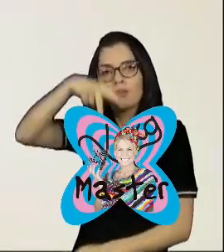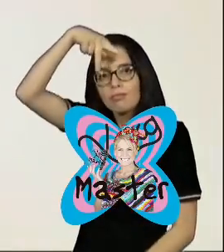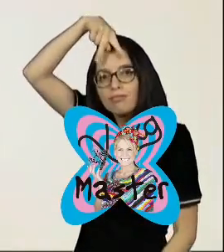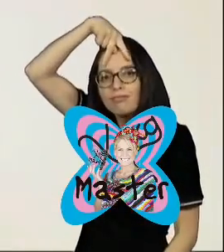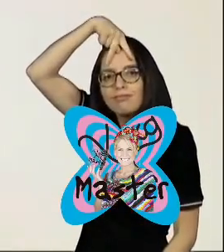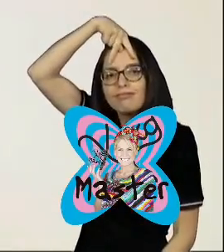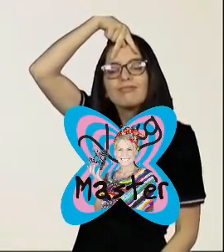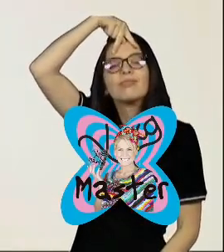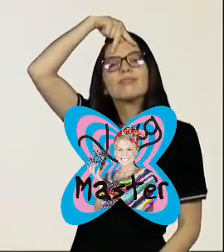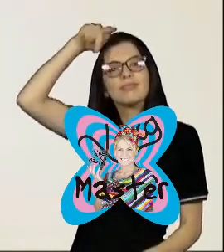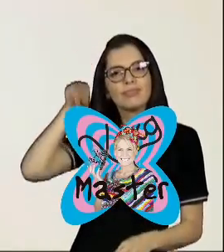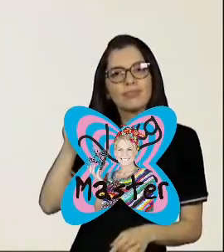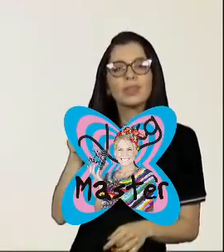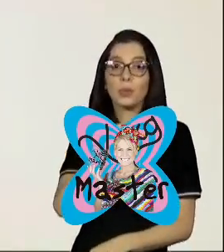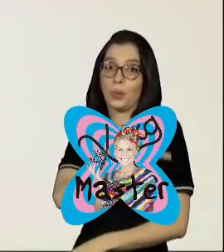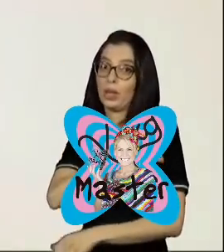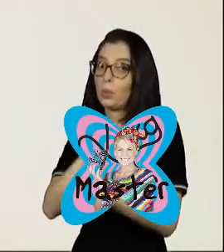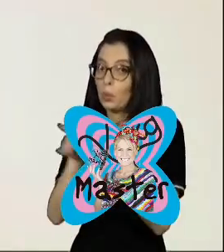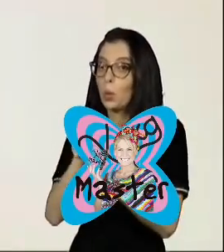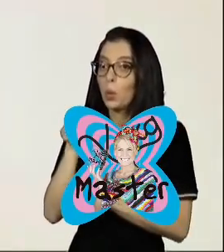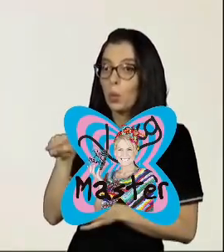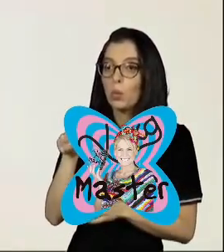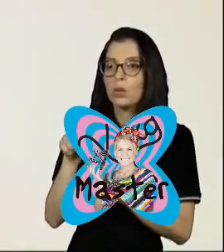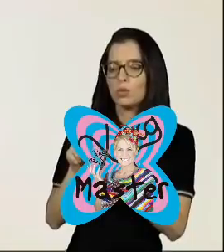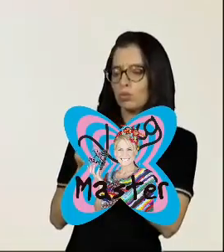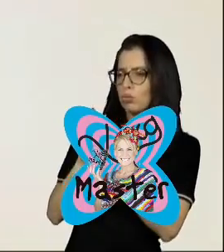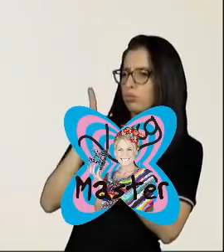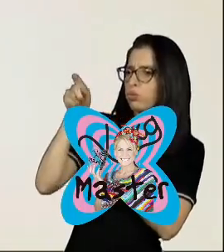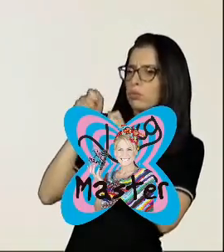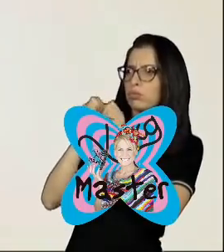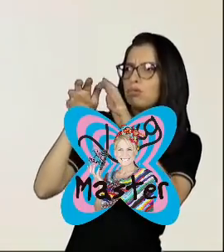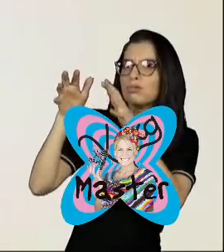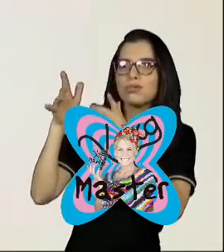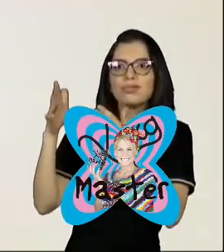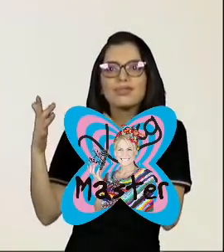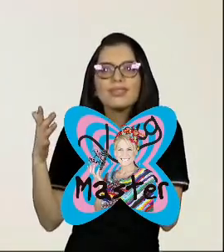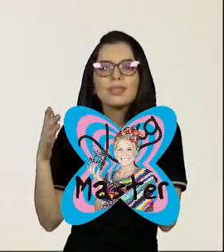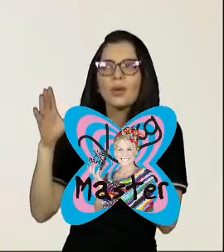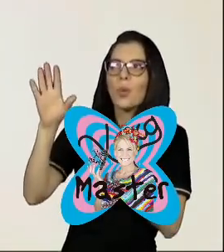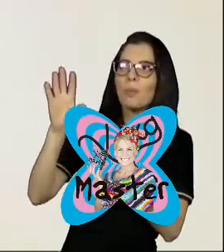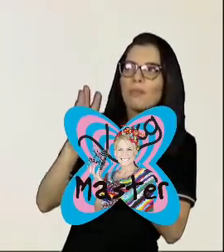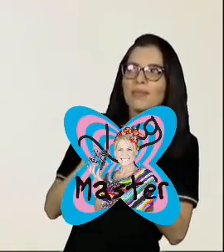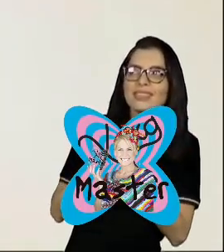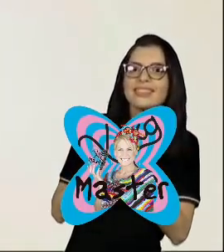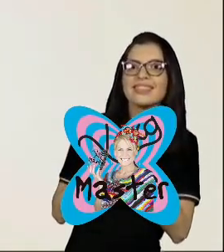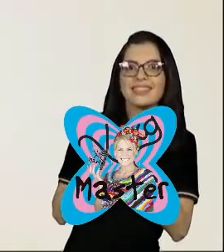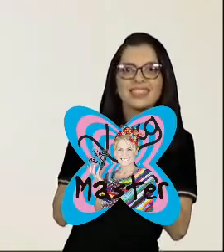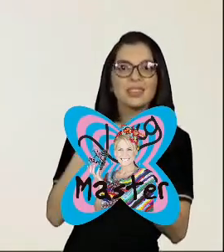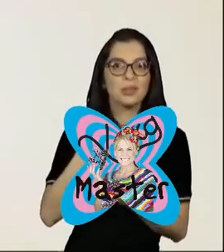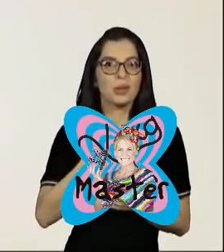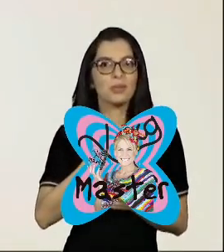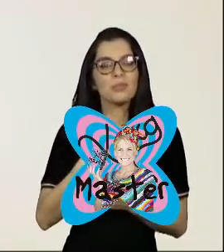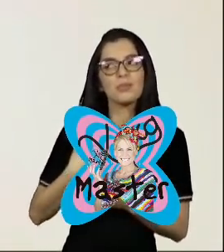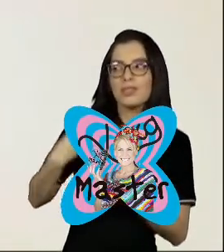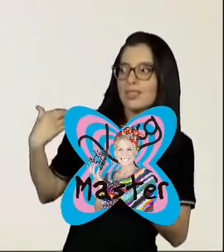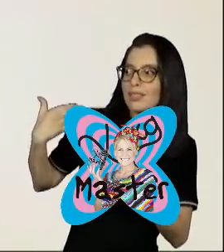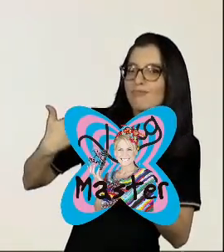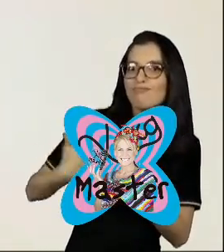sol passava no Rio de Janeiro que era uma pessoa que vinha com uma nave espacial é por isso que a nave espacial fez parte da minha vida